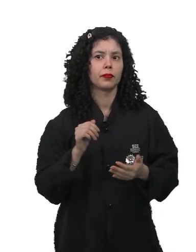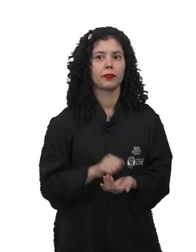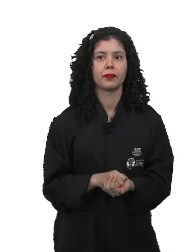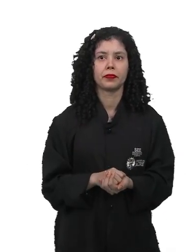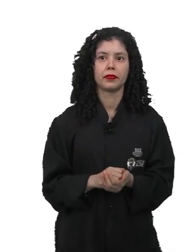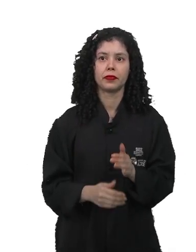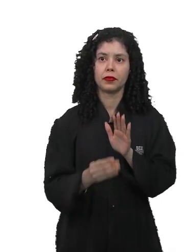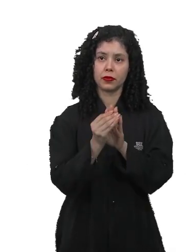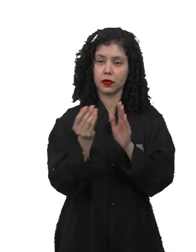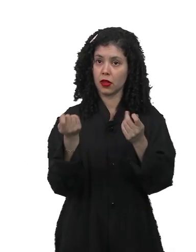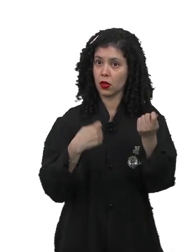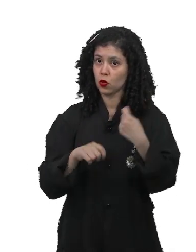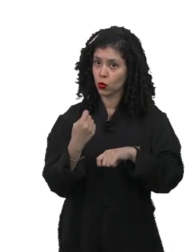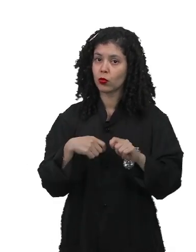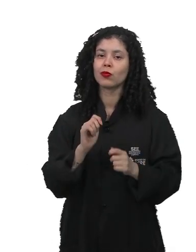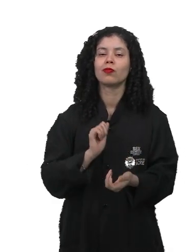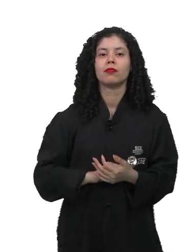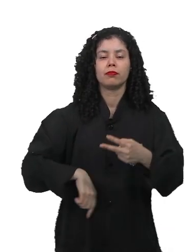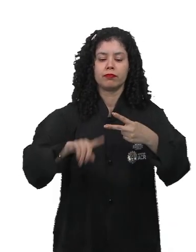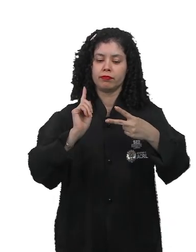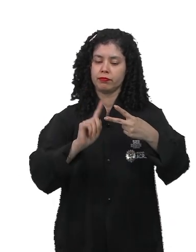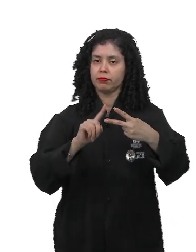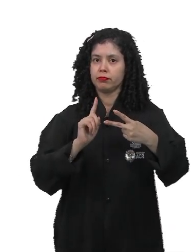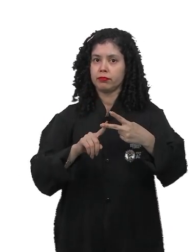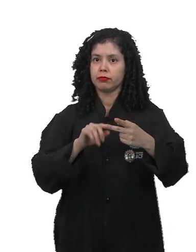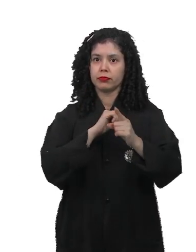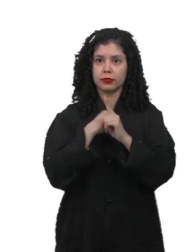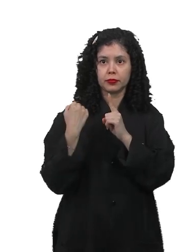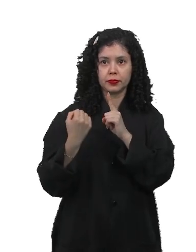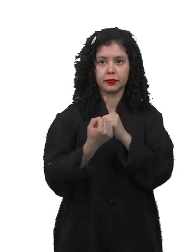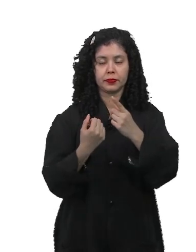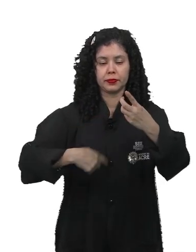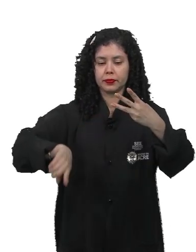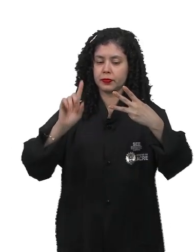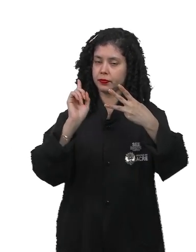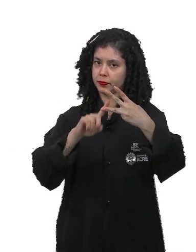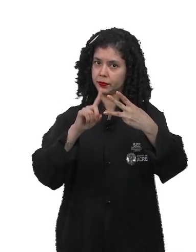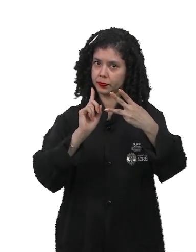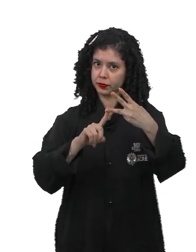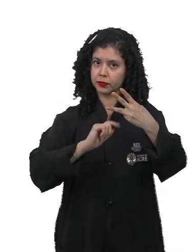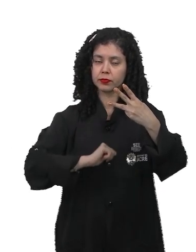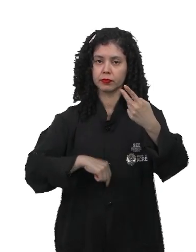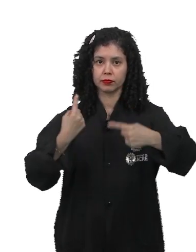temos fatores econômicos, fatores sociais,